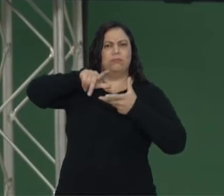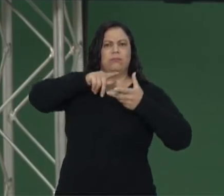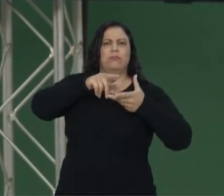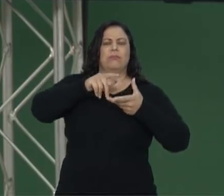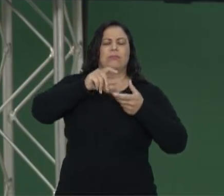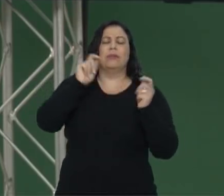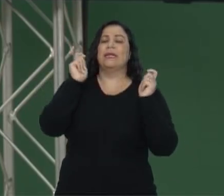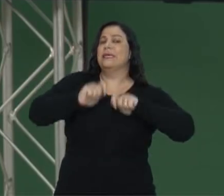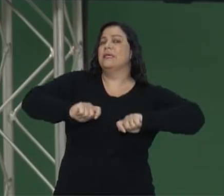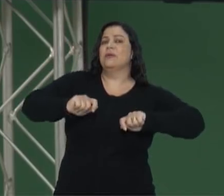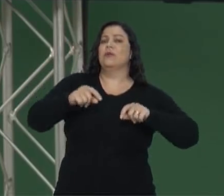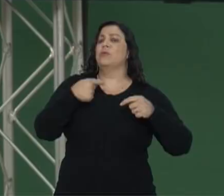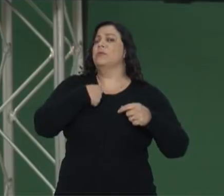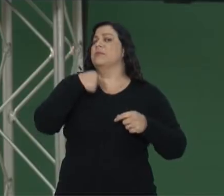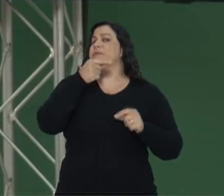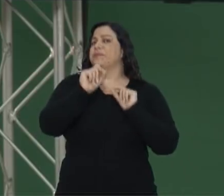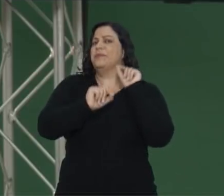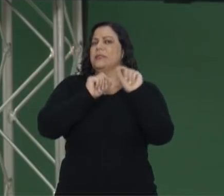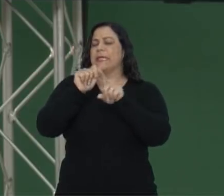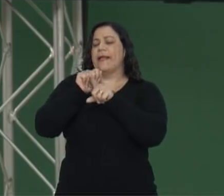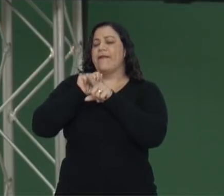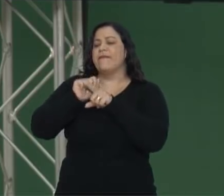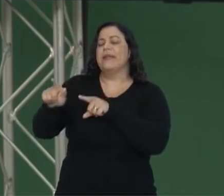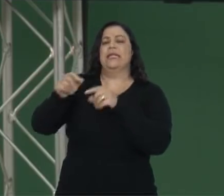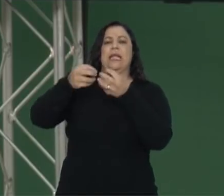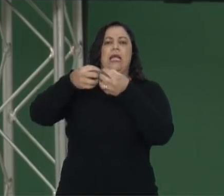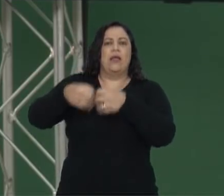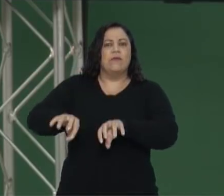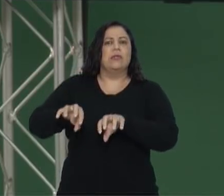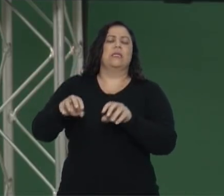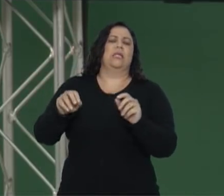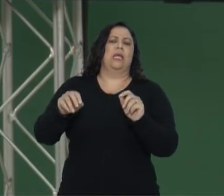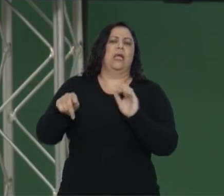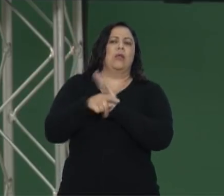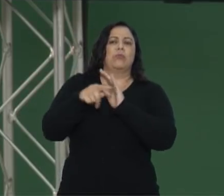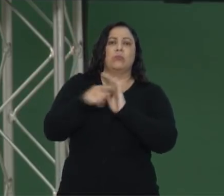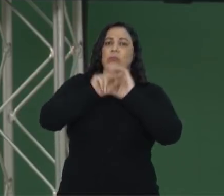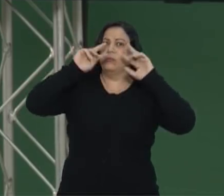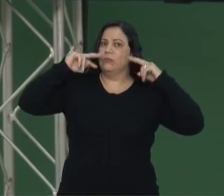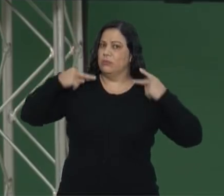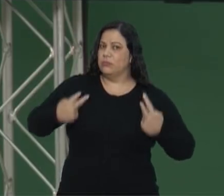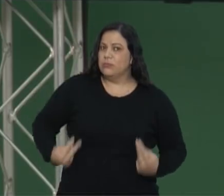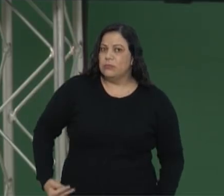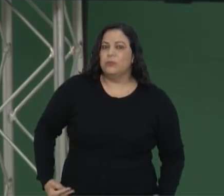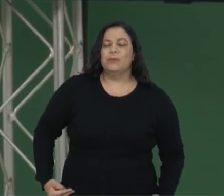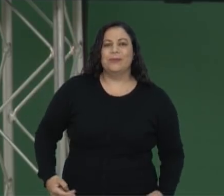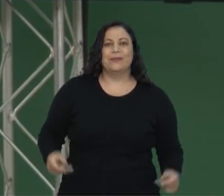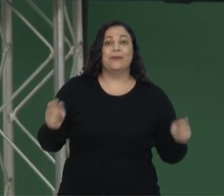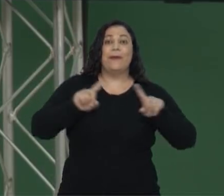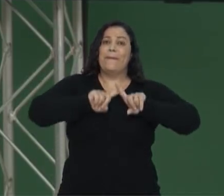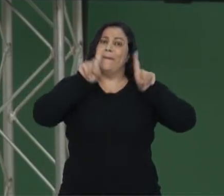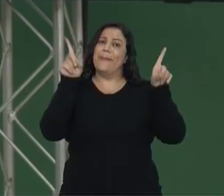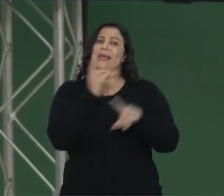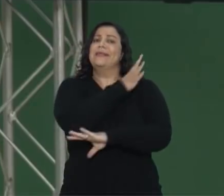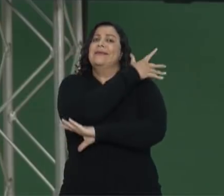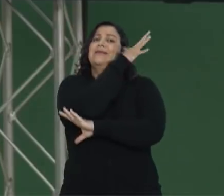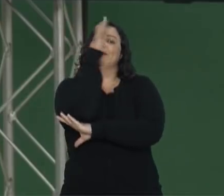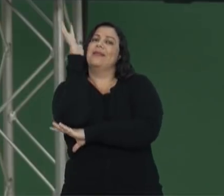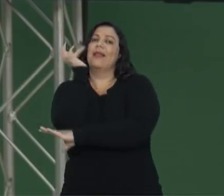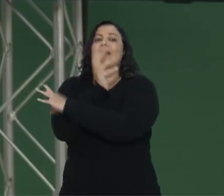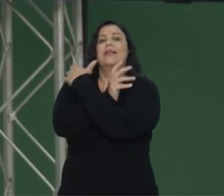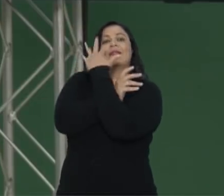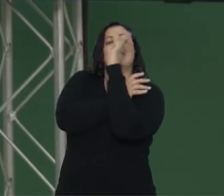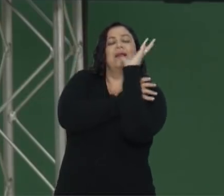um ovo, riscar um fósforo. Tudo isso foi produzido pelo homem, são ações realizadas pelo homem. Mas e na natureza, será que